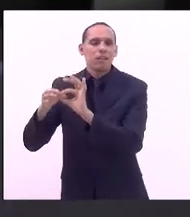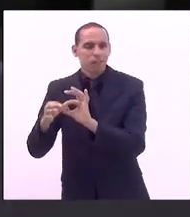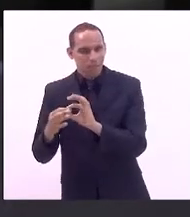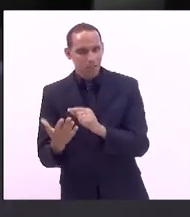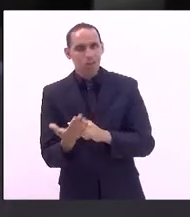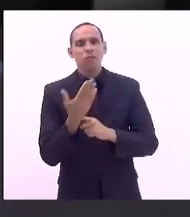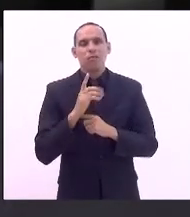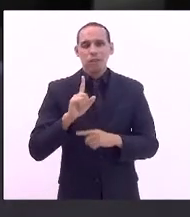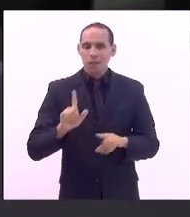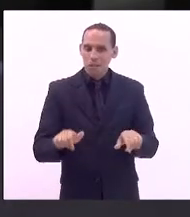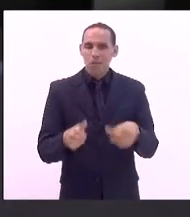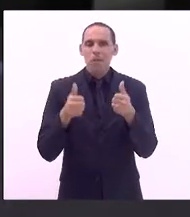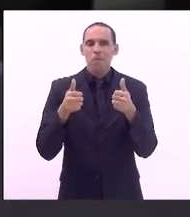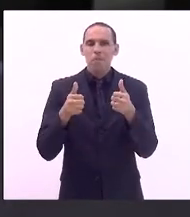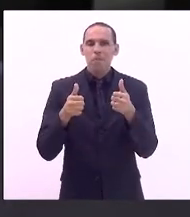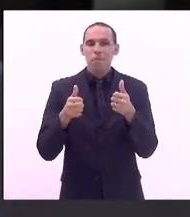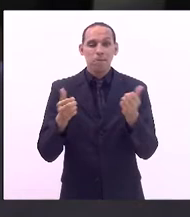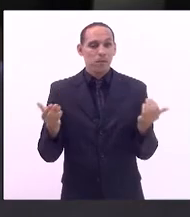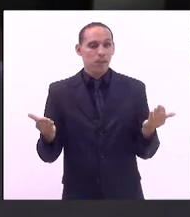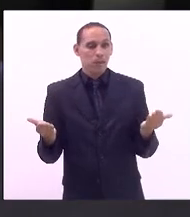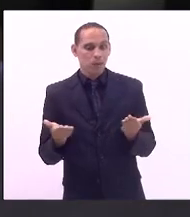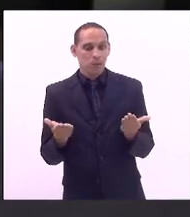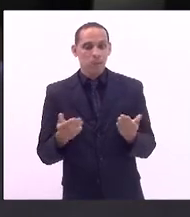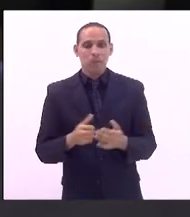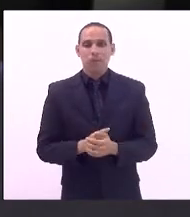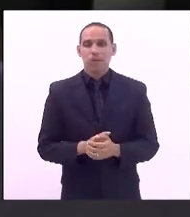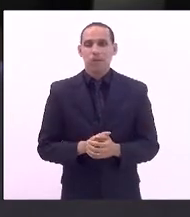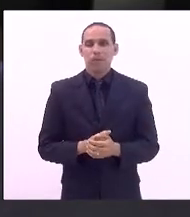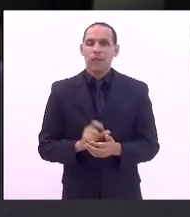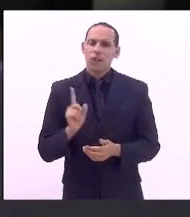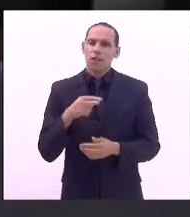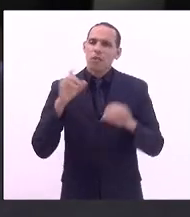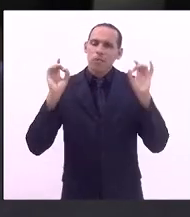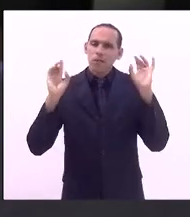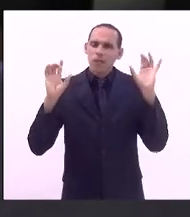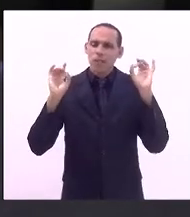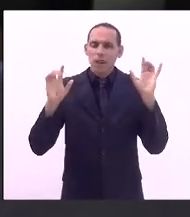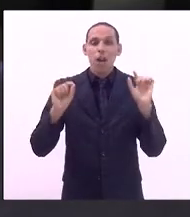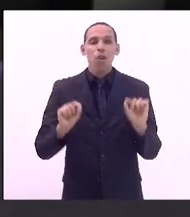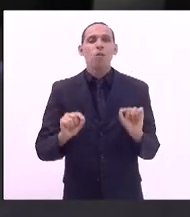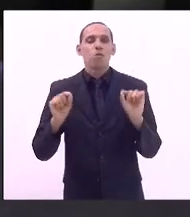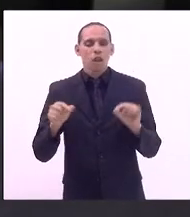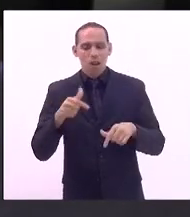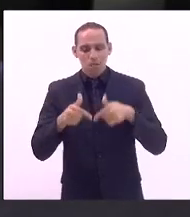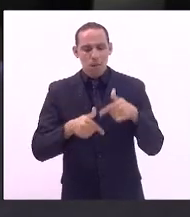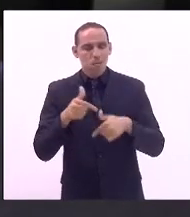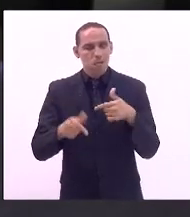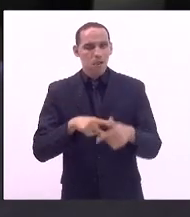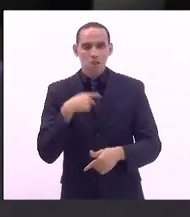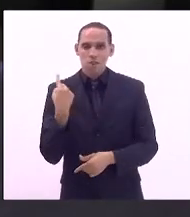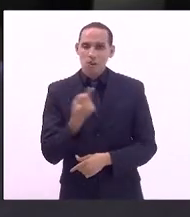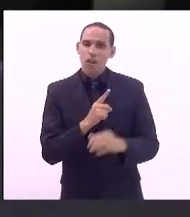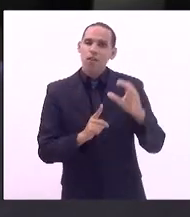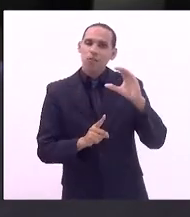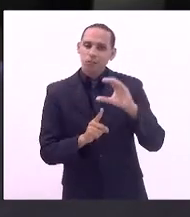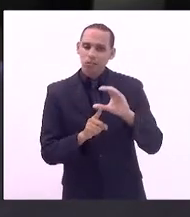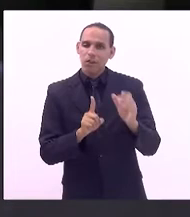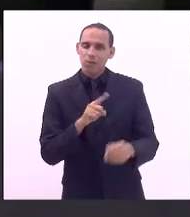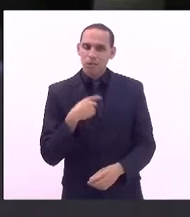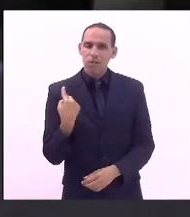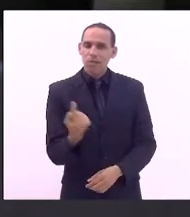melhores na data de hoje destacamos nosso trabalho desenvolvido como Capelão que